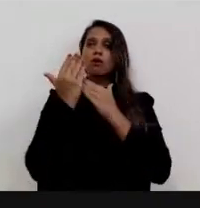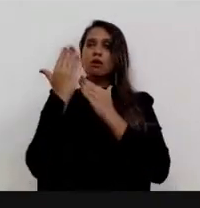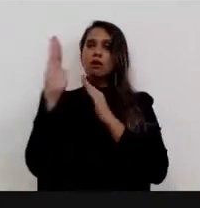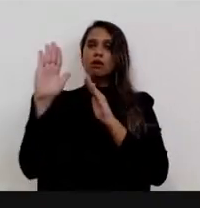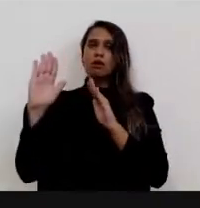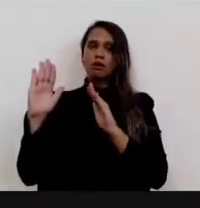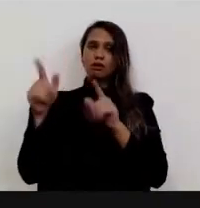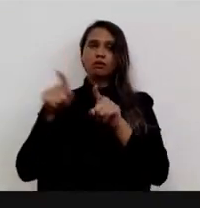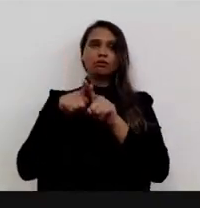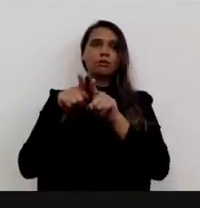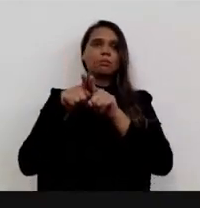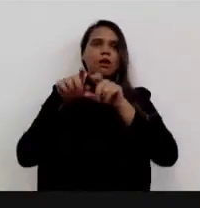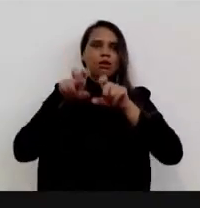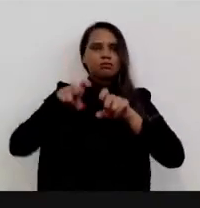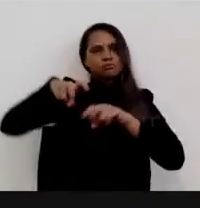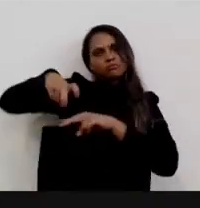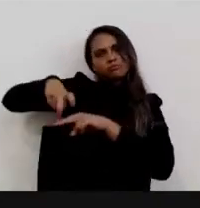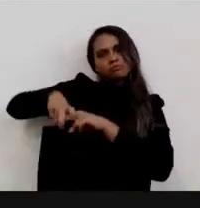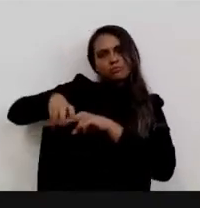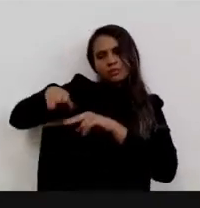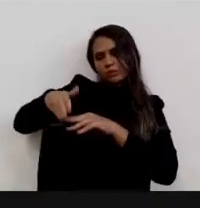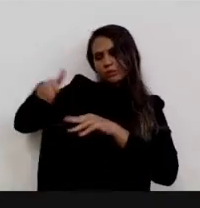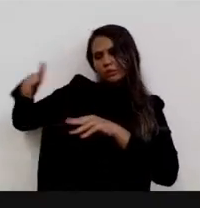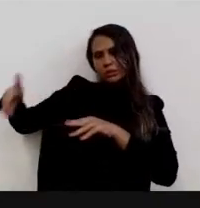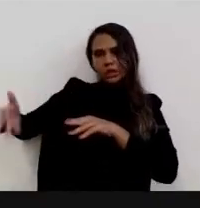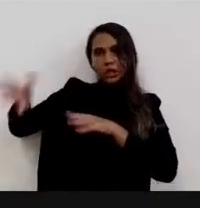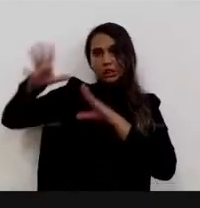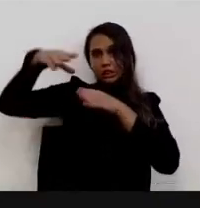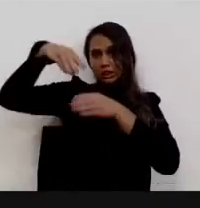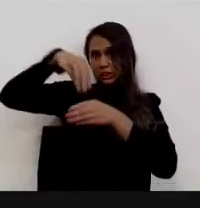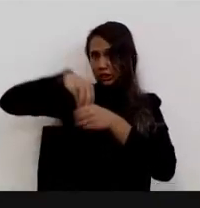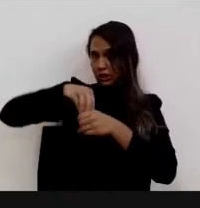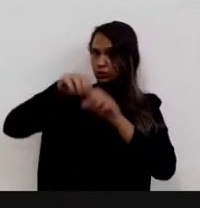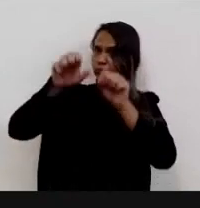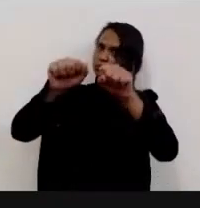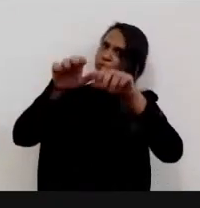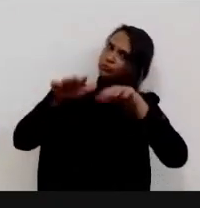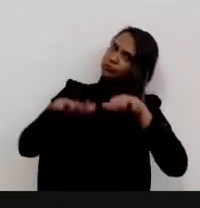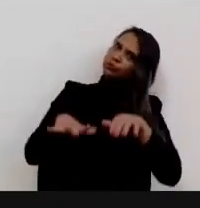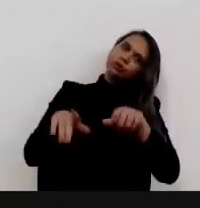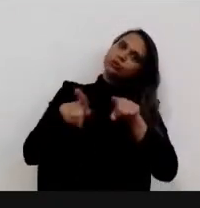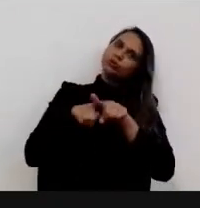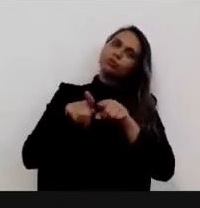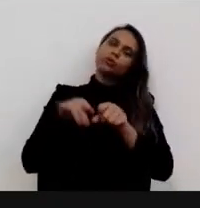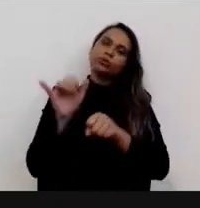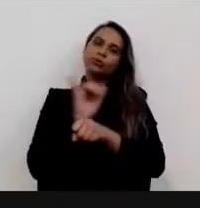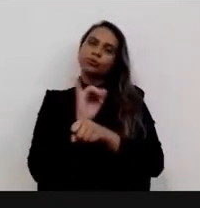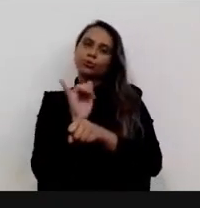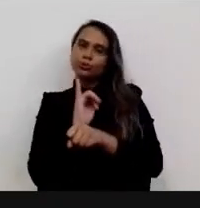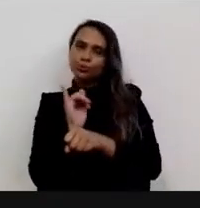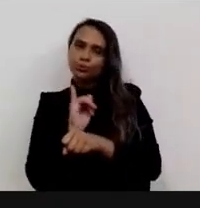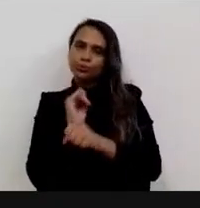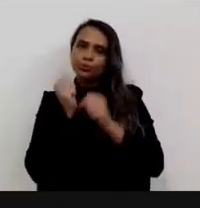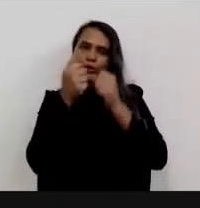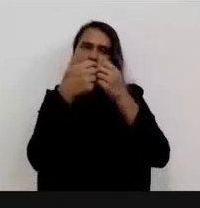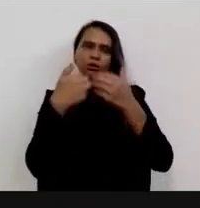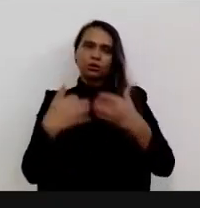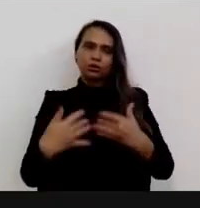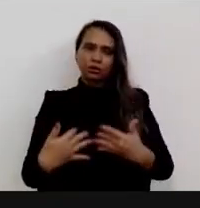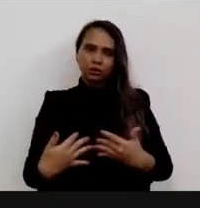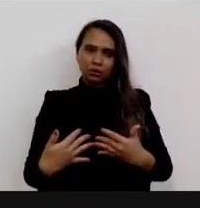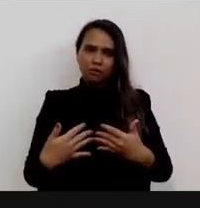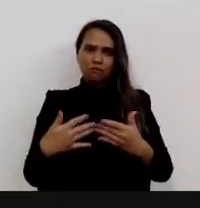no encosto das cadeiras aqui dentro do auditório e no YouTube, na descrição do vídeo. E para registrar